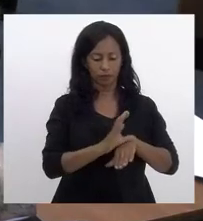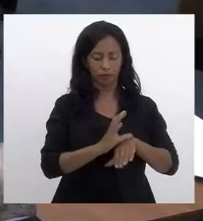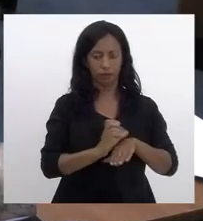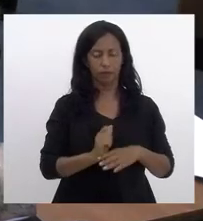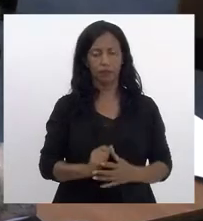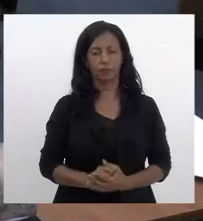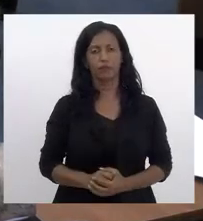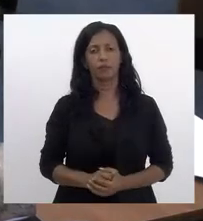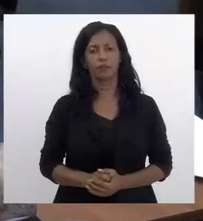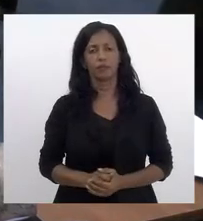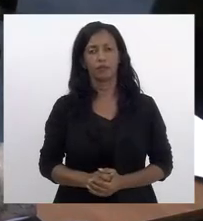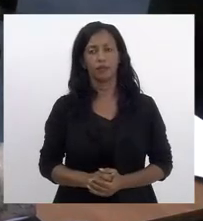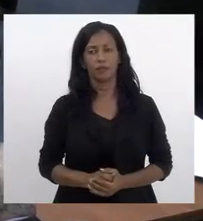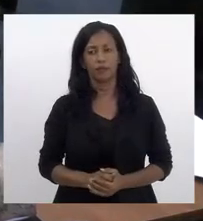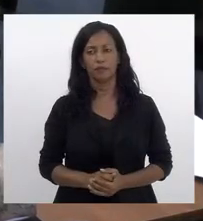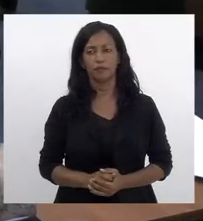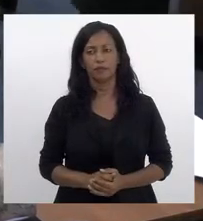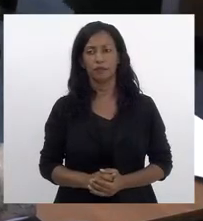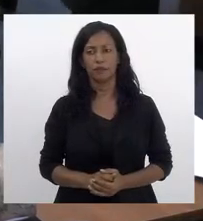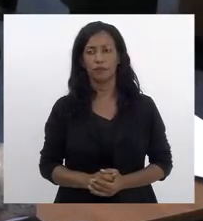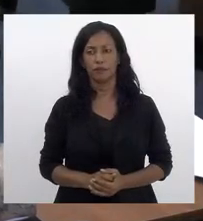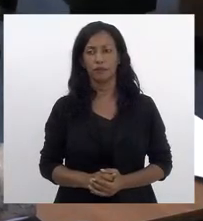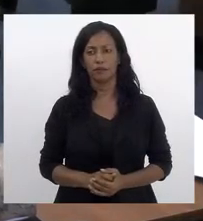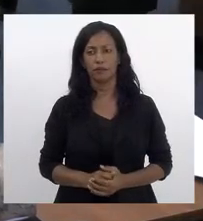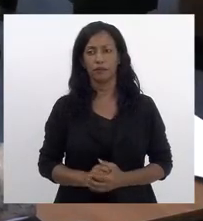constitucionalidade, presidente. Um instante, Márcio.